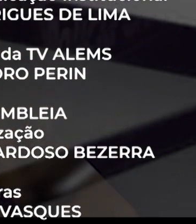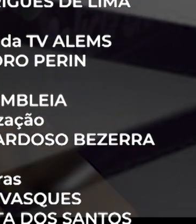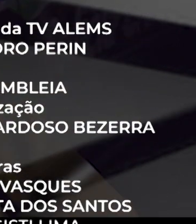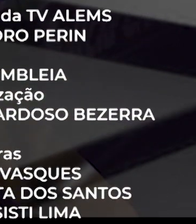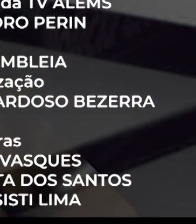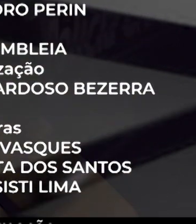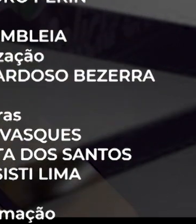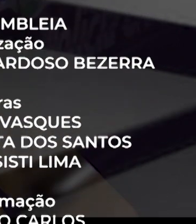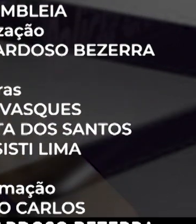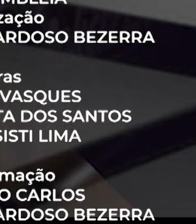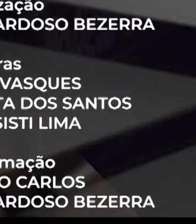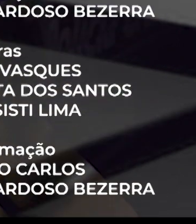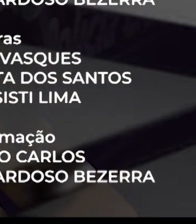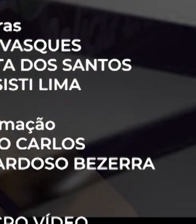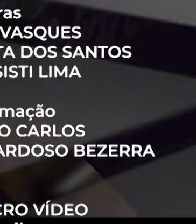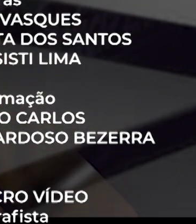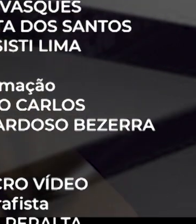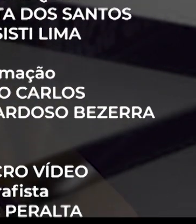próxima